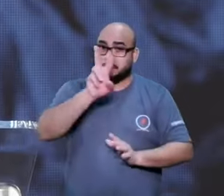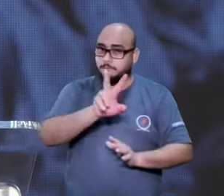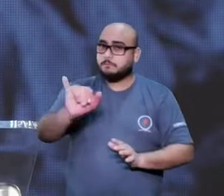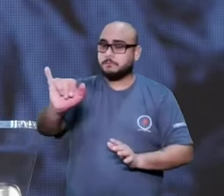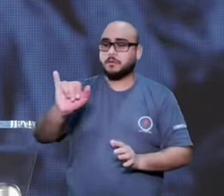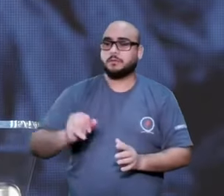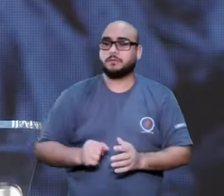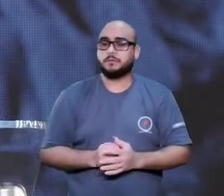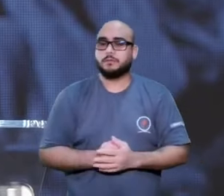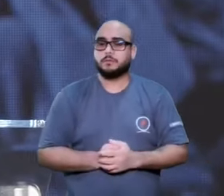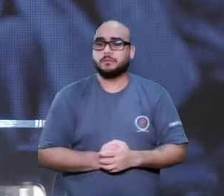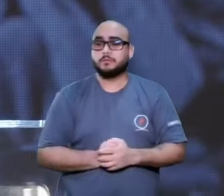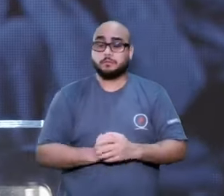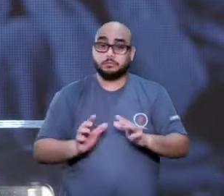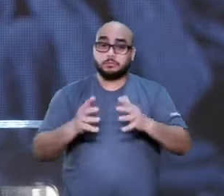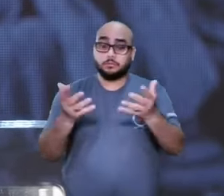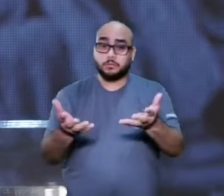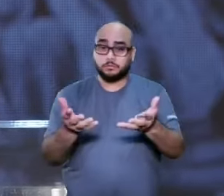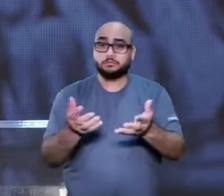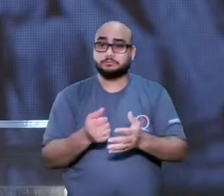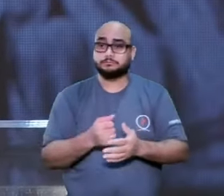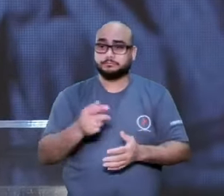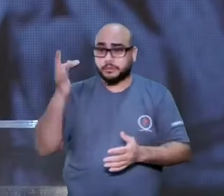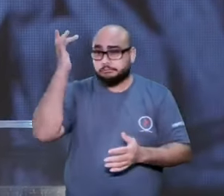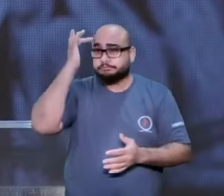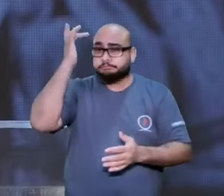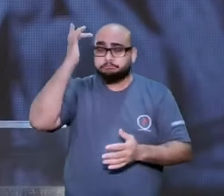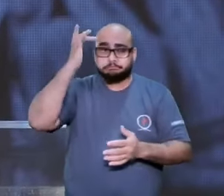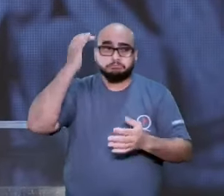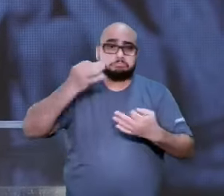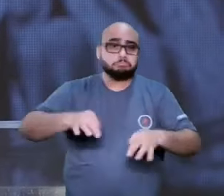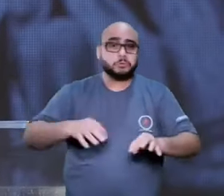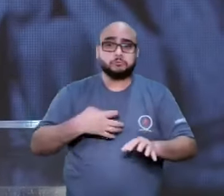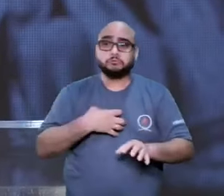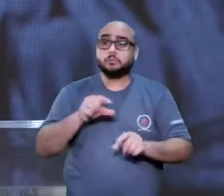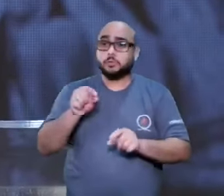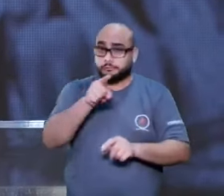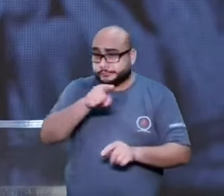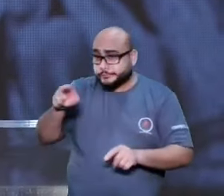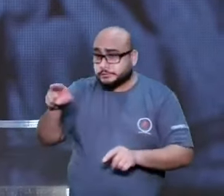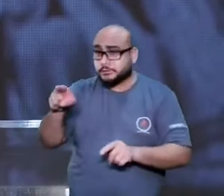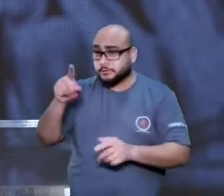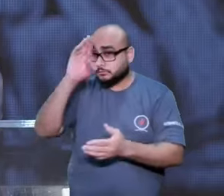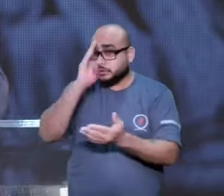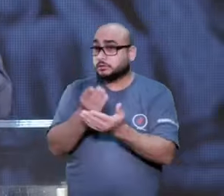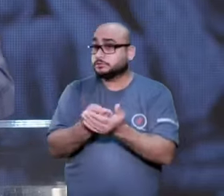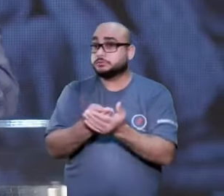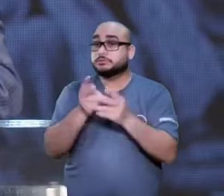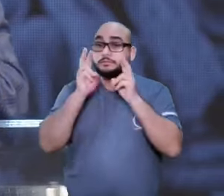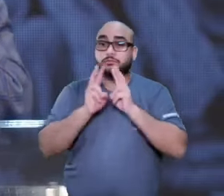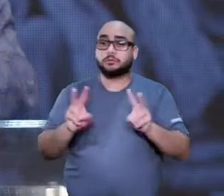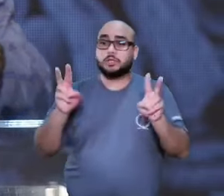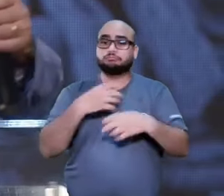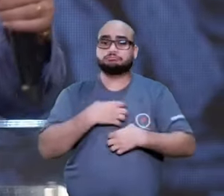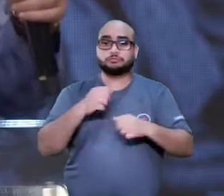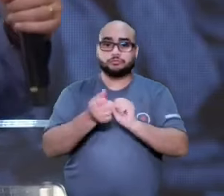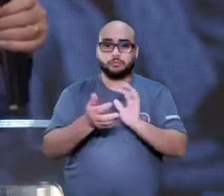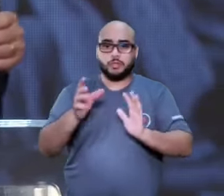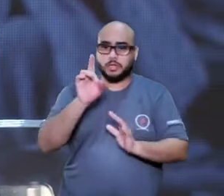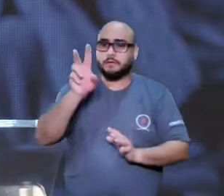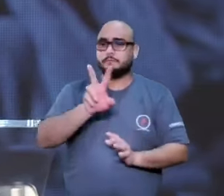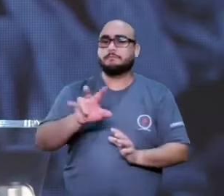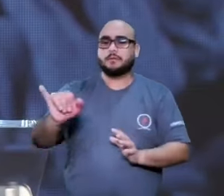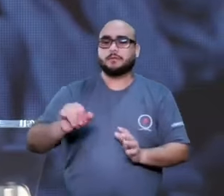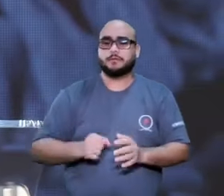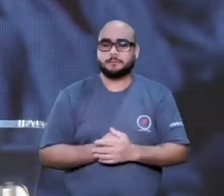então guarde bem isso se creres verás a glória de Deus olhando pra